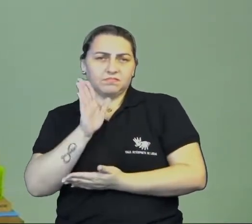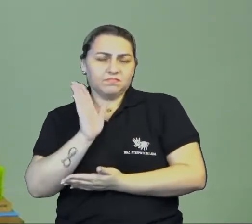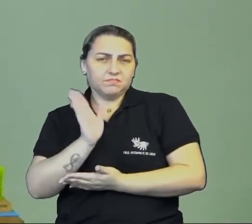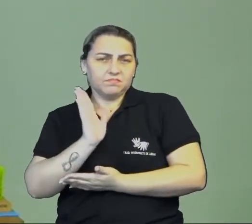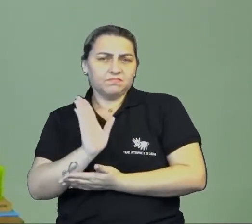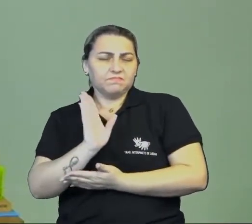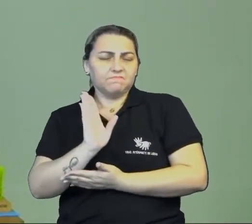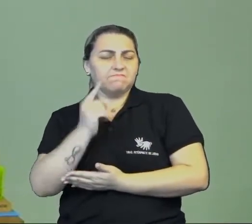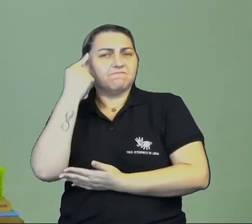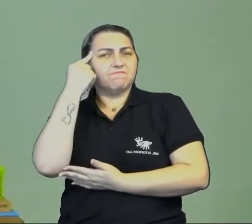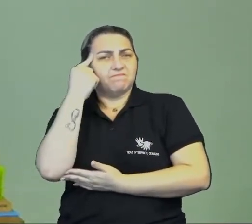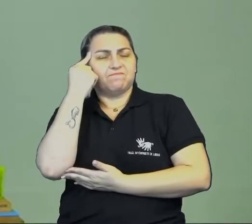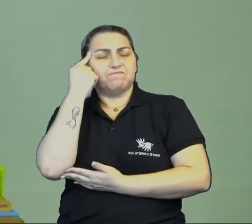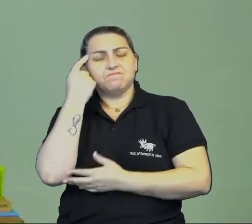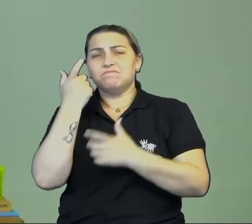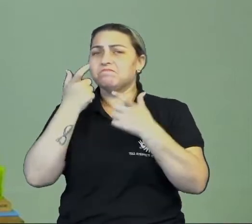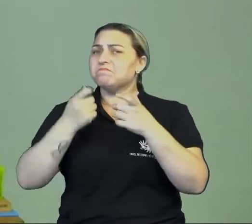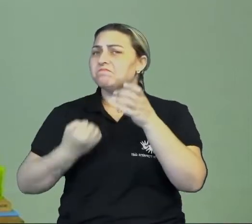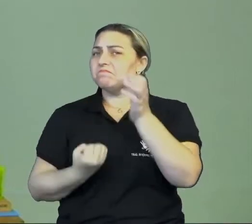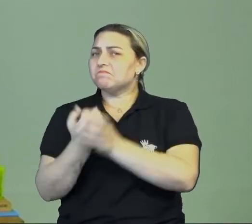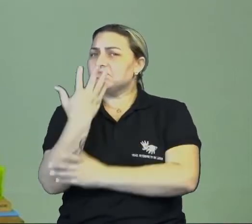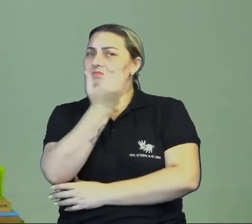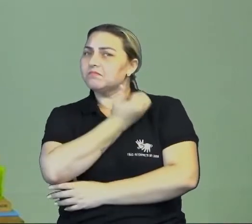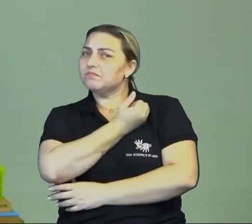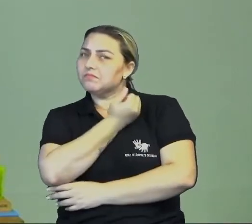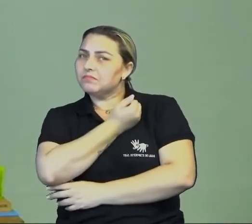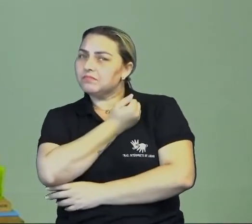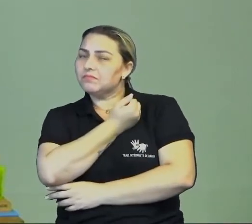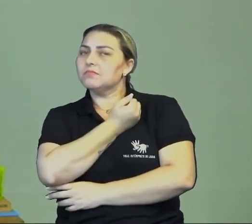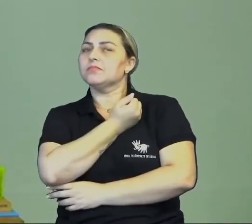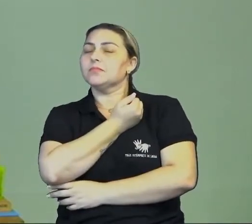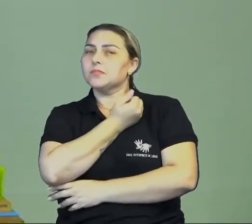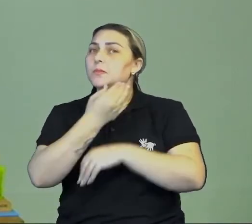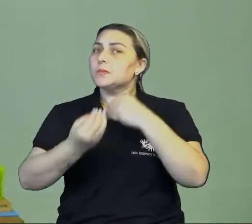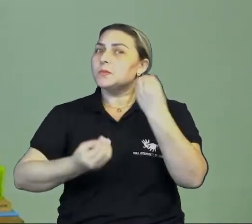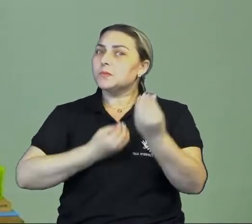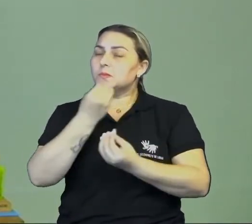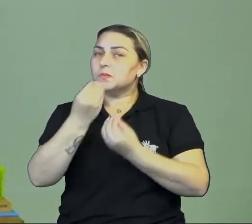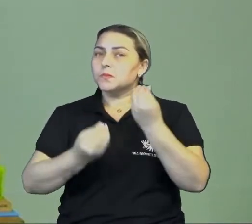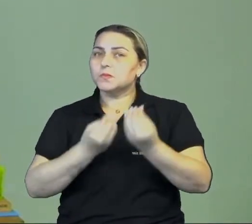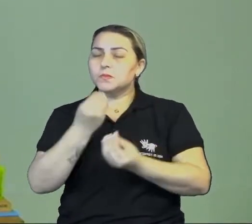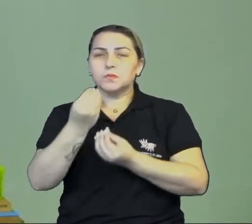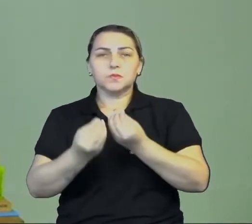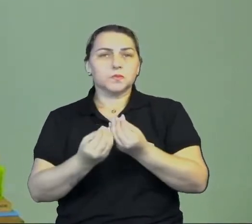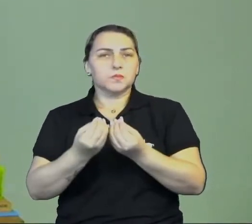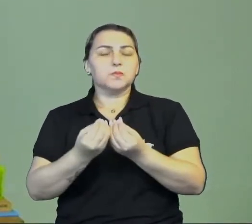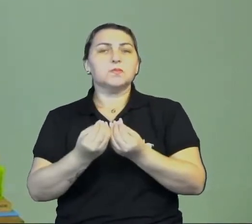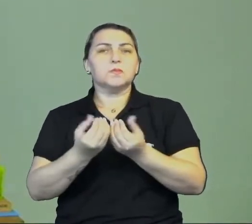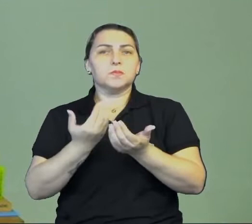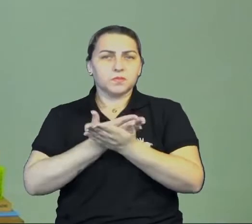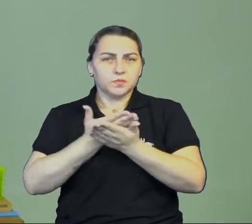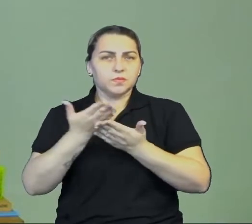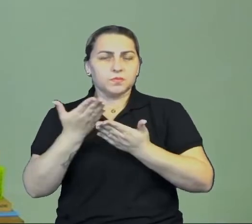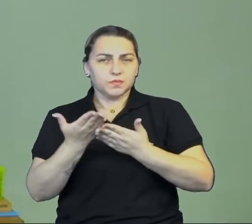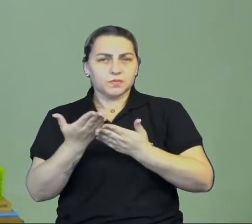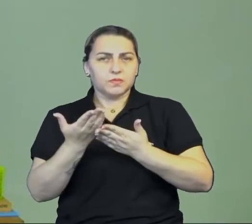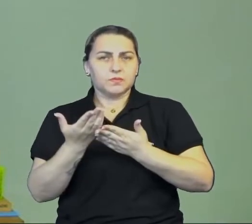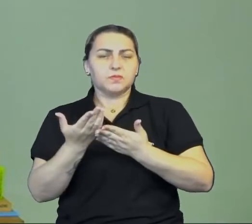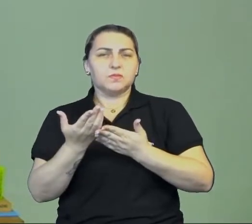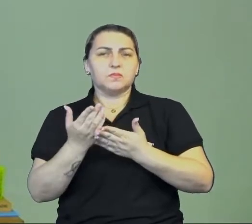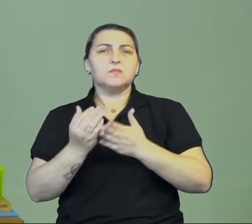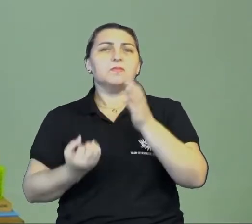parou para pensar de onde veio esses números? Como foi que eles surgiram? Será que quando eles